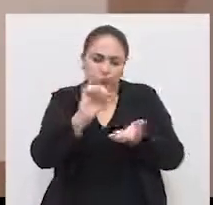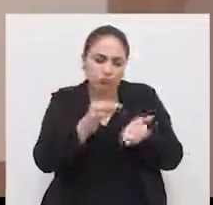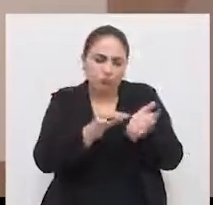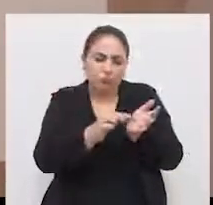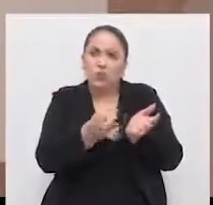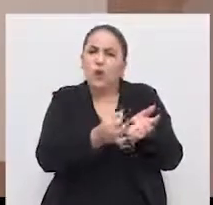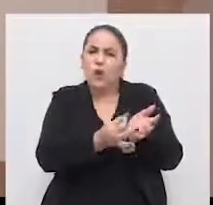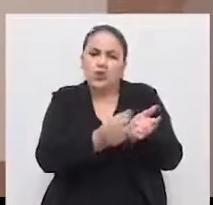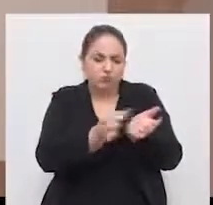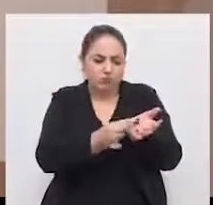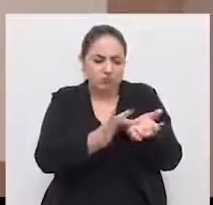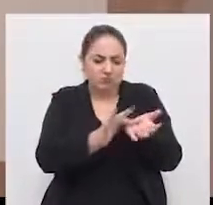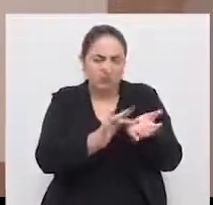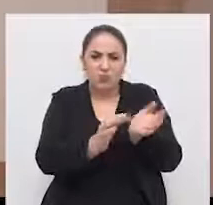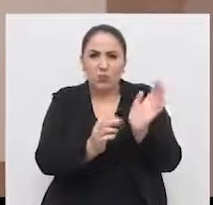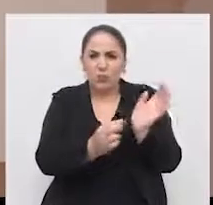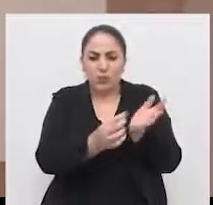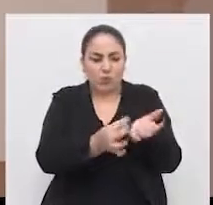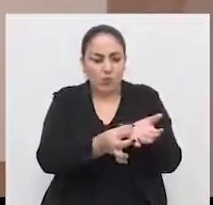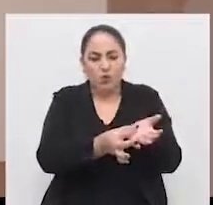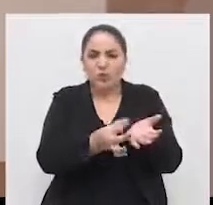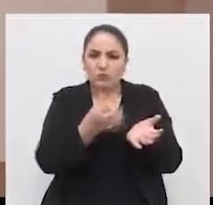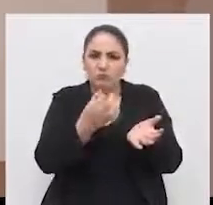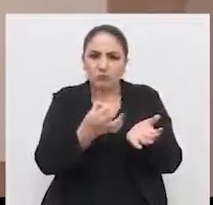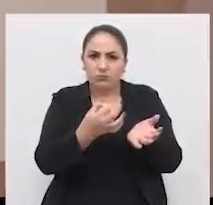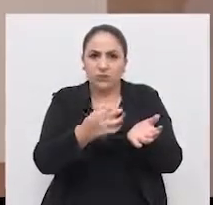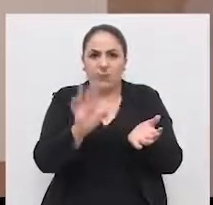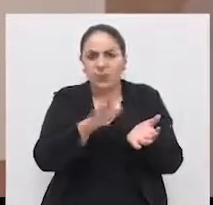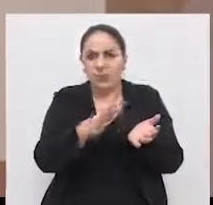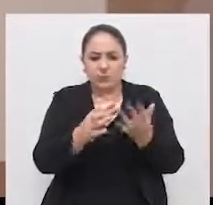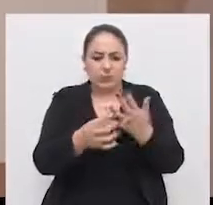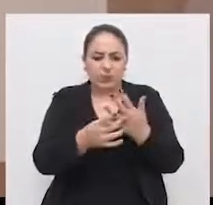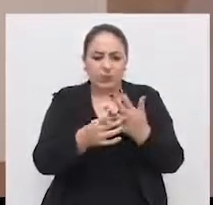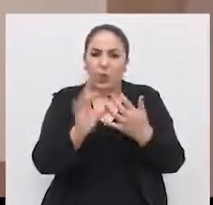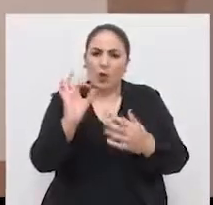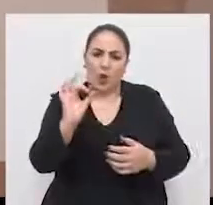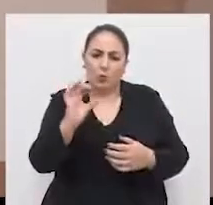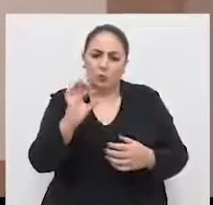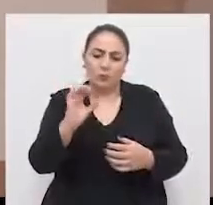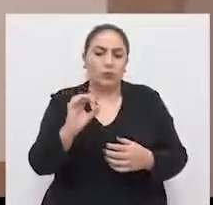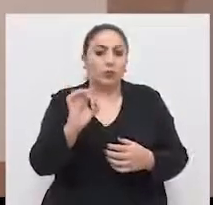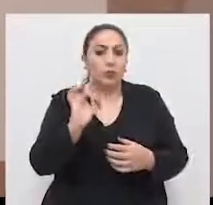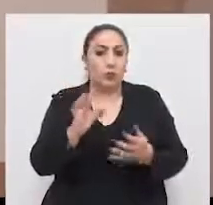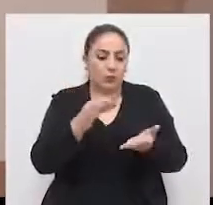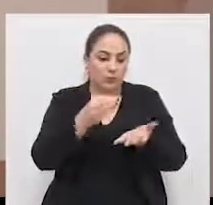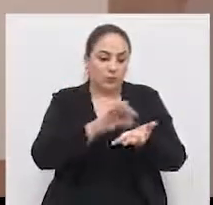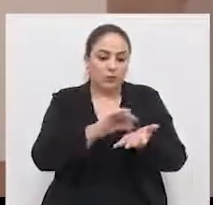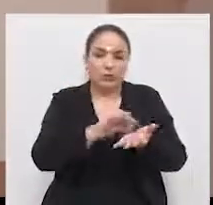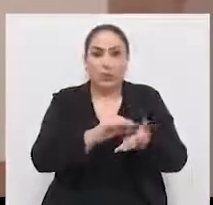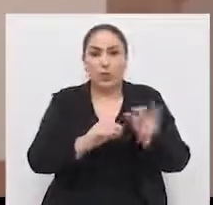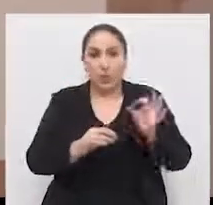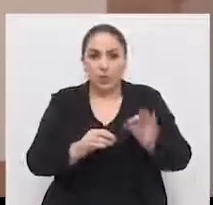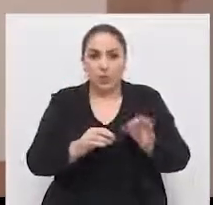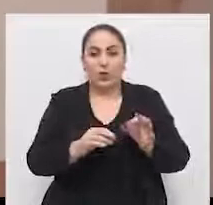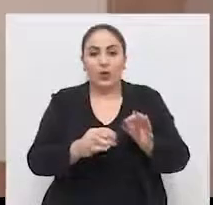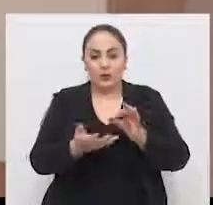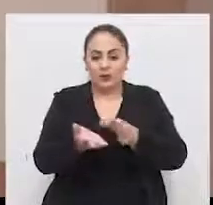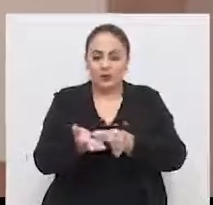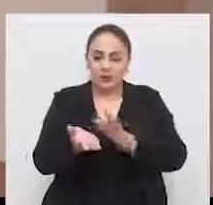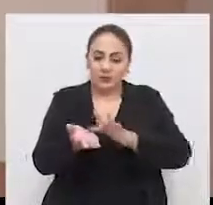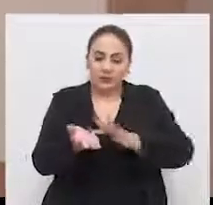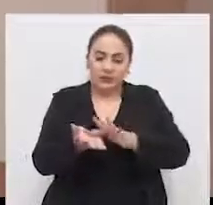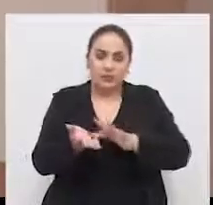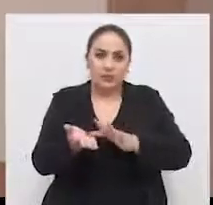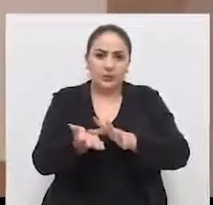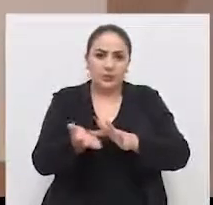moedinha, mais ou menos o tamanho do meu anel. Uma moeda, espalha, palma